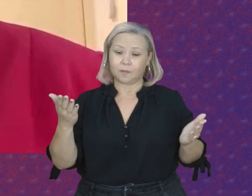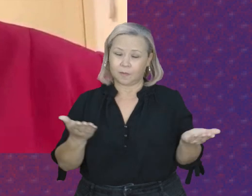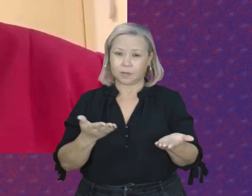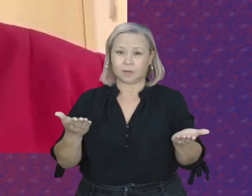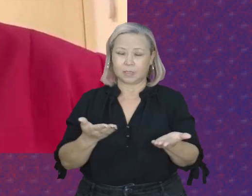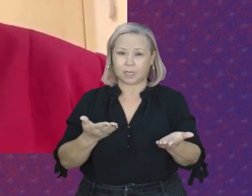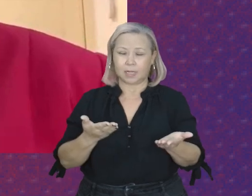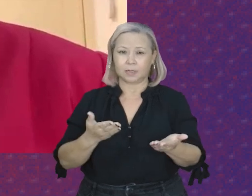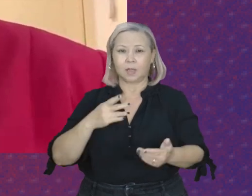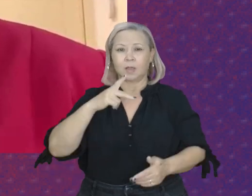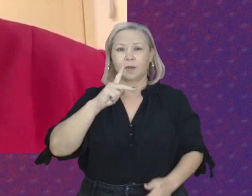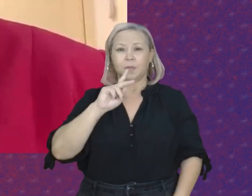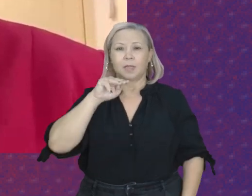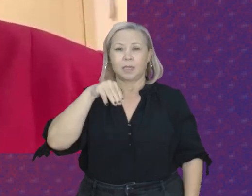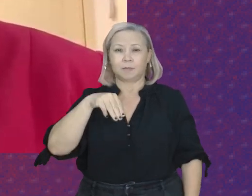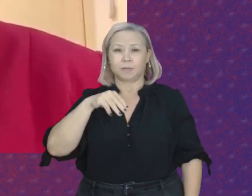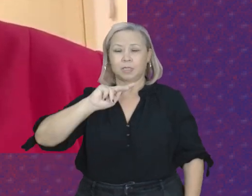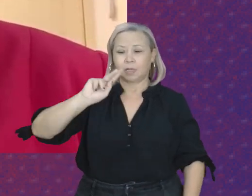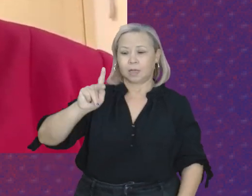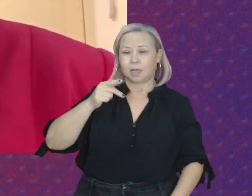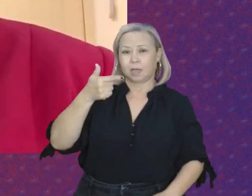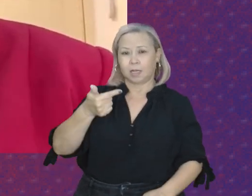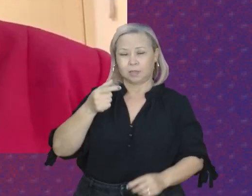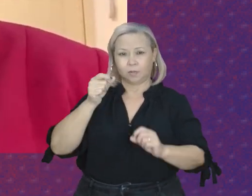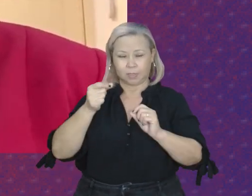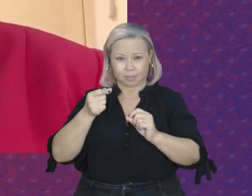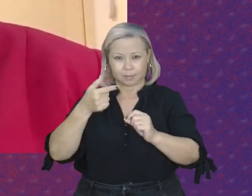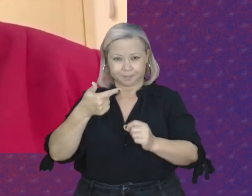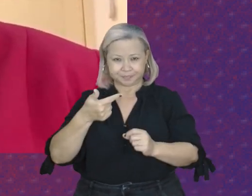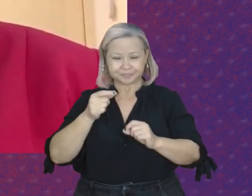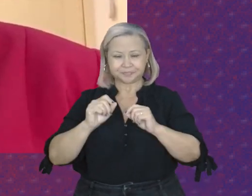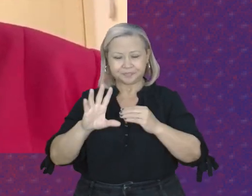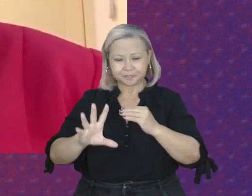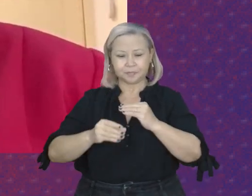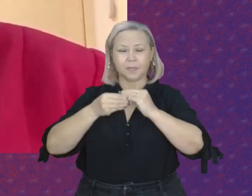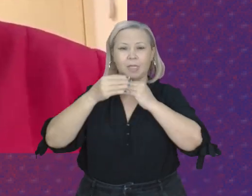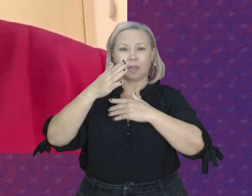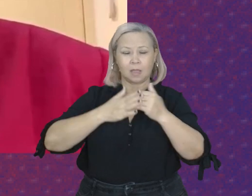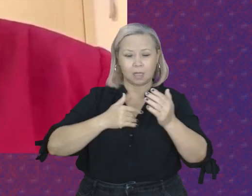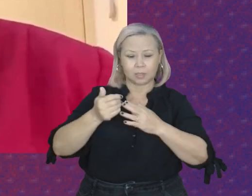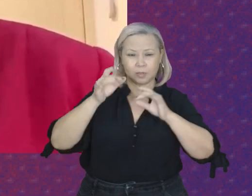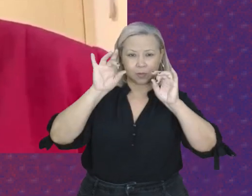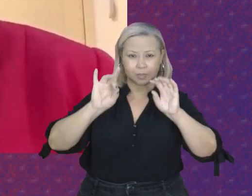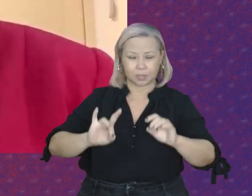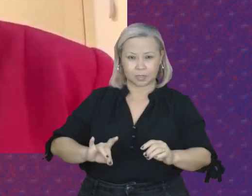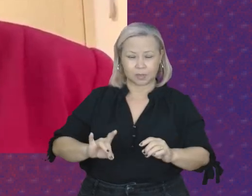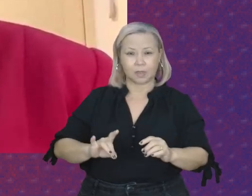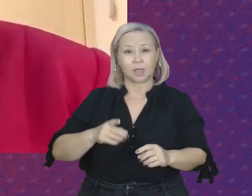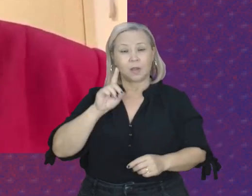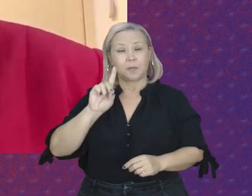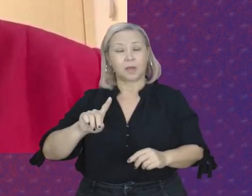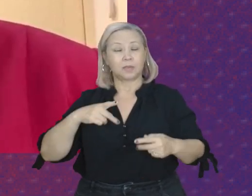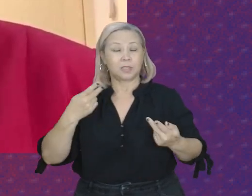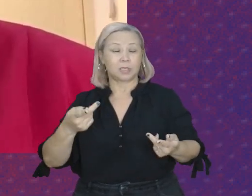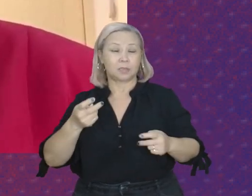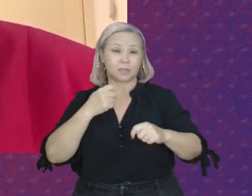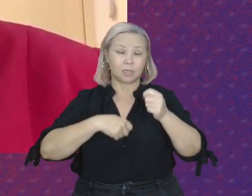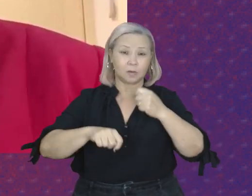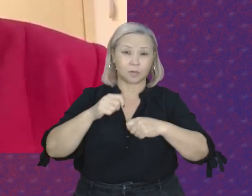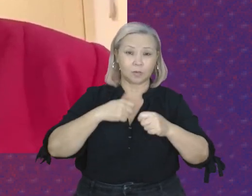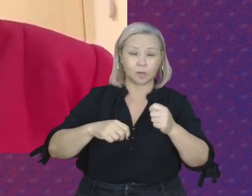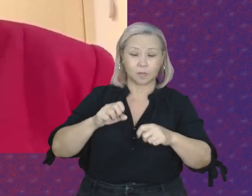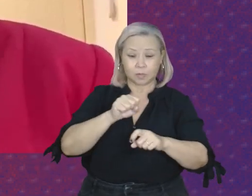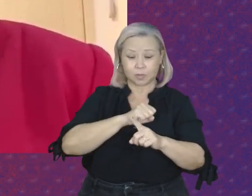o PNDH2, né, que incorporou ações específicas para os direitos econômicos, sociais e